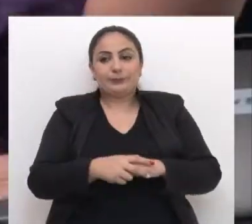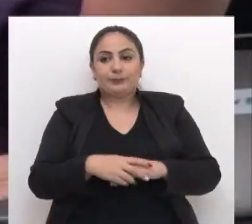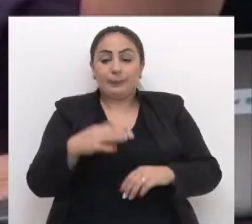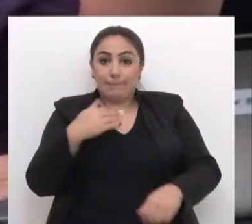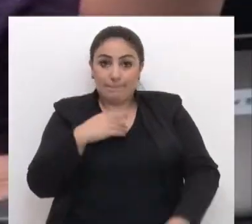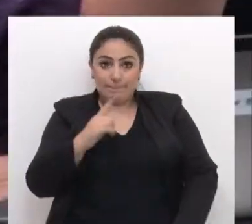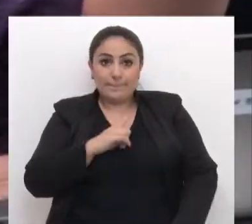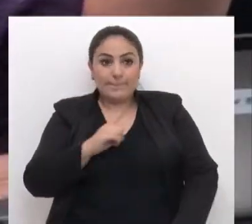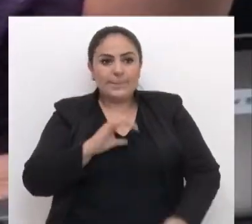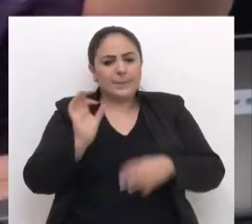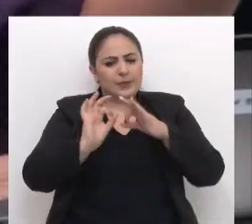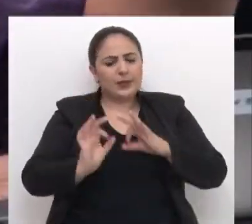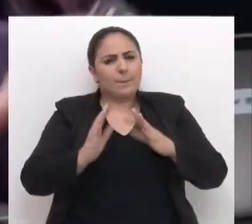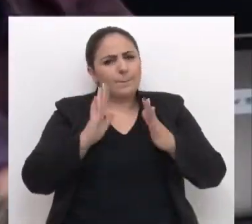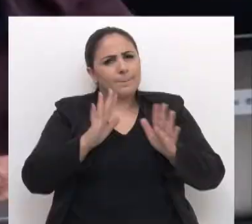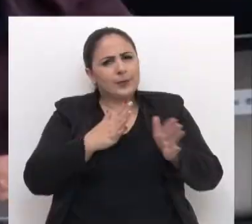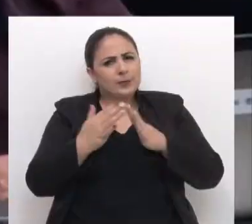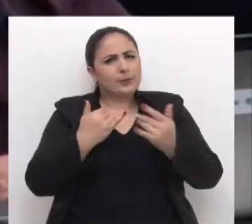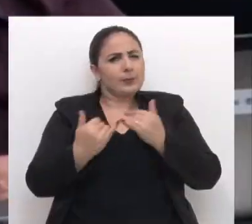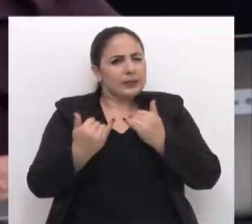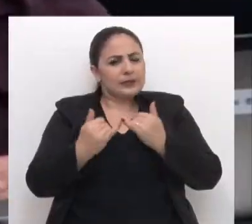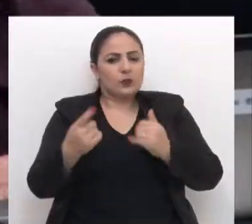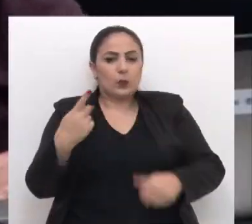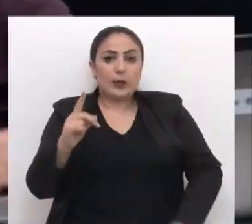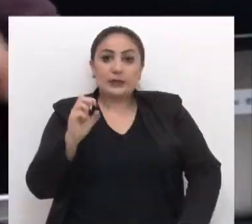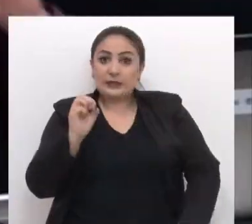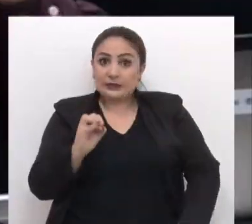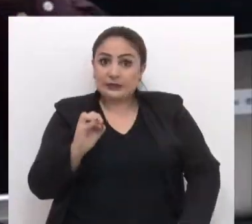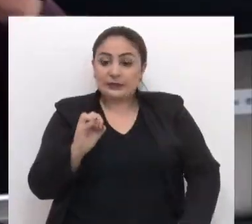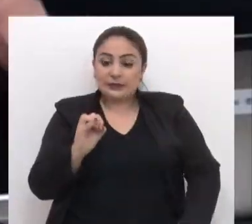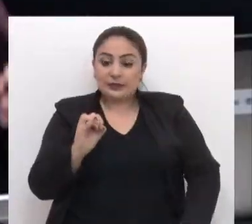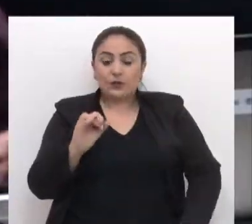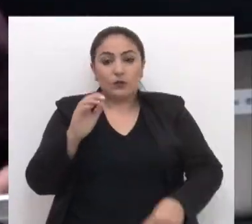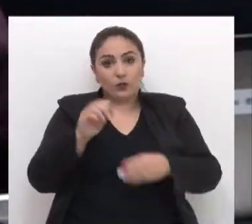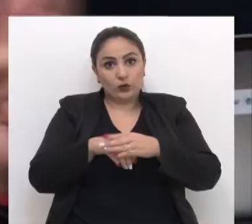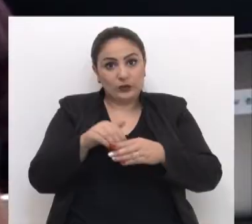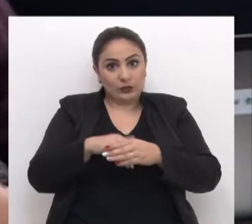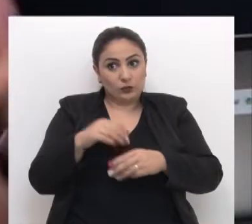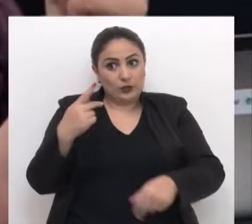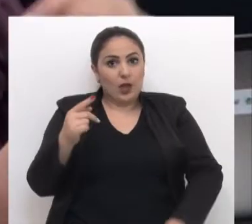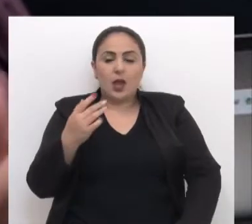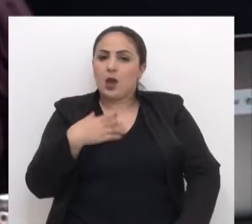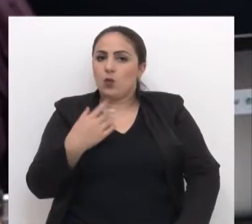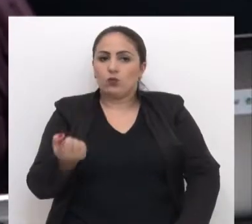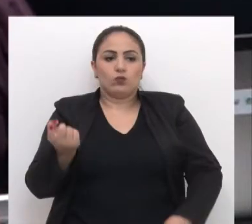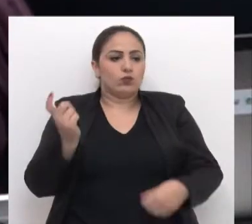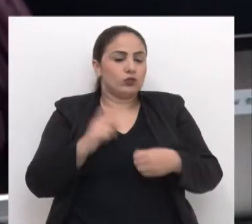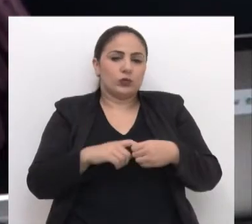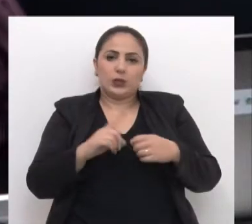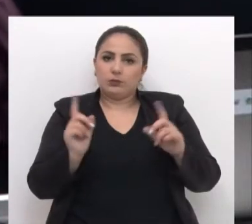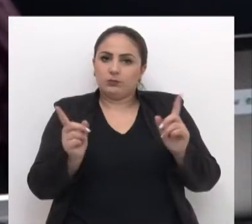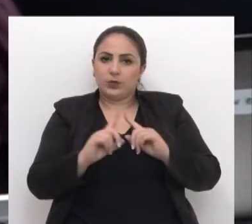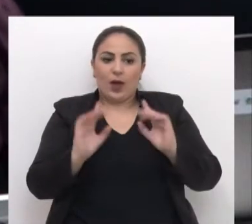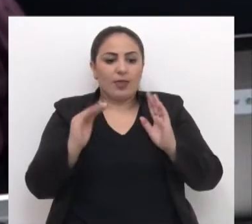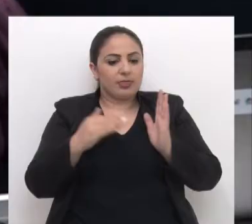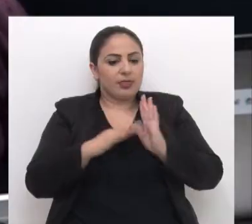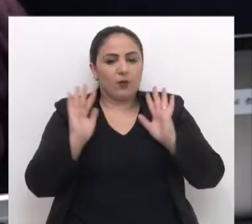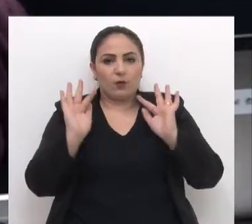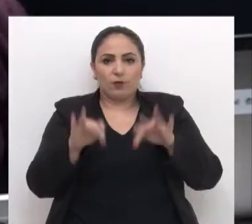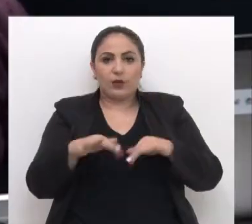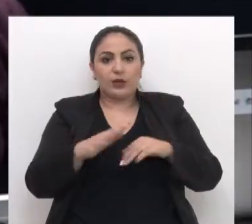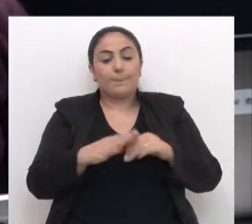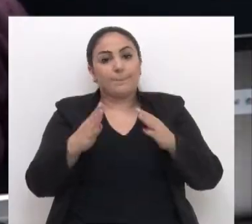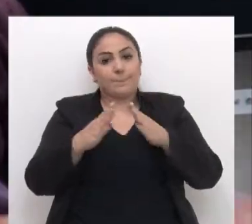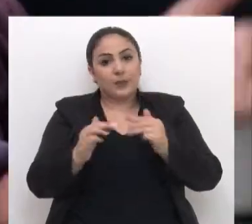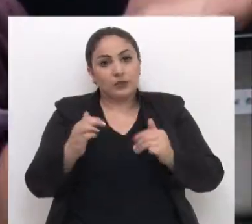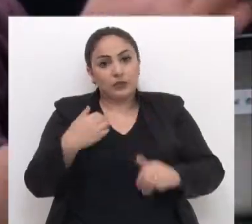pessoas. E eu teria um projeto mais ou menos semelhante a esse, e se caso fosse vetado lá, eu não voltaria atrás, iria até